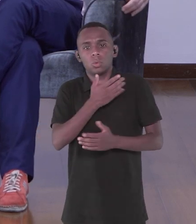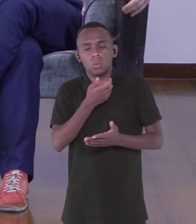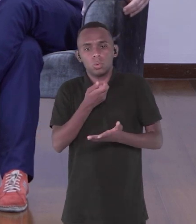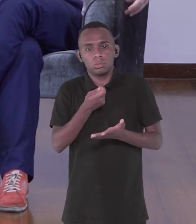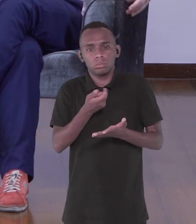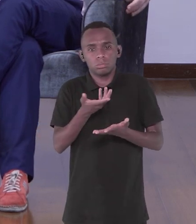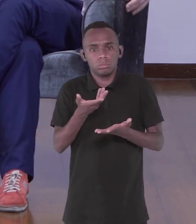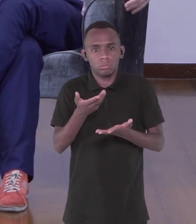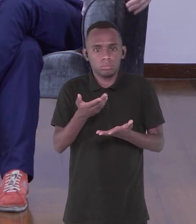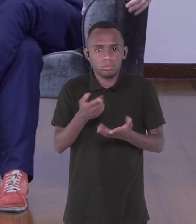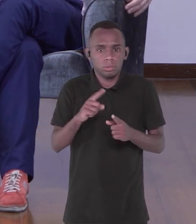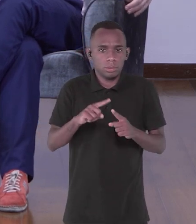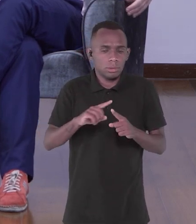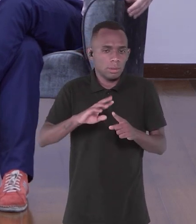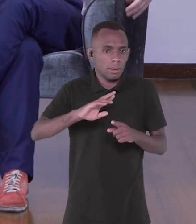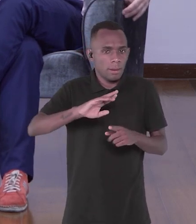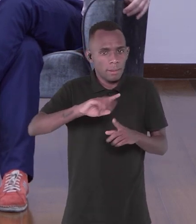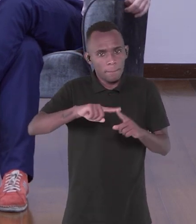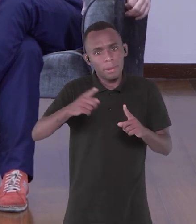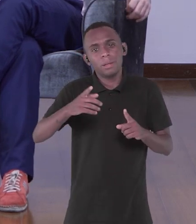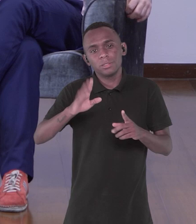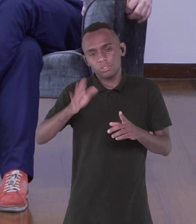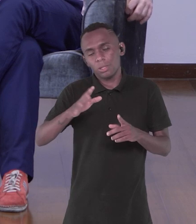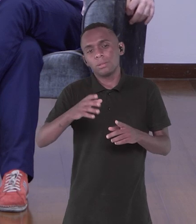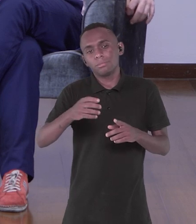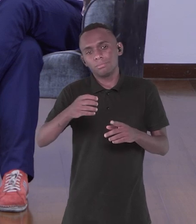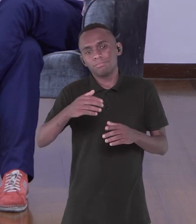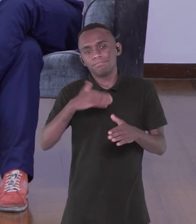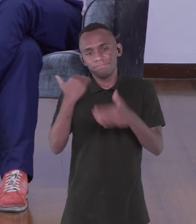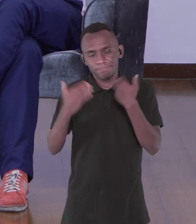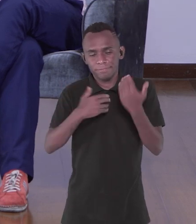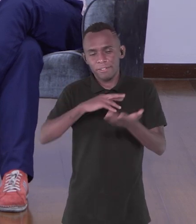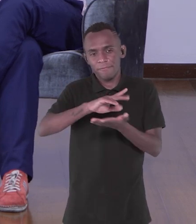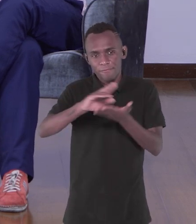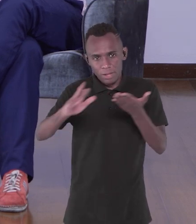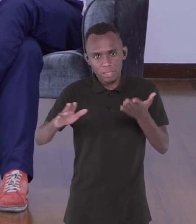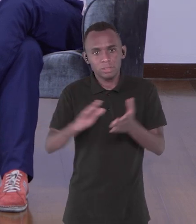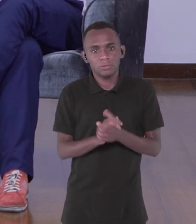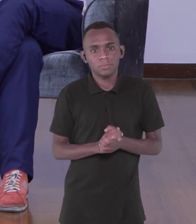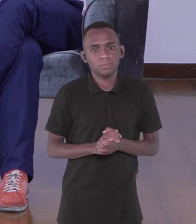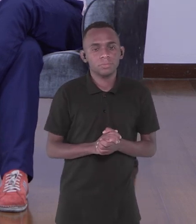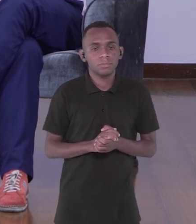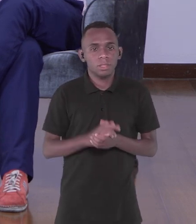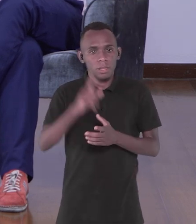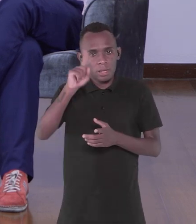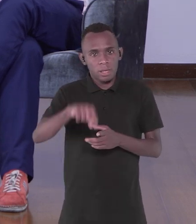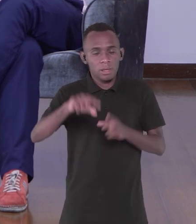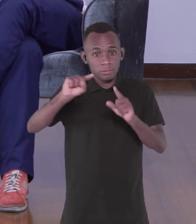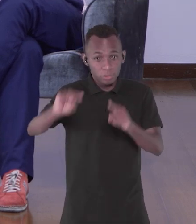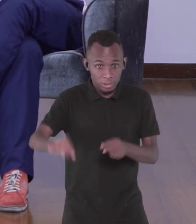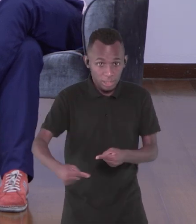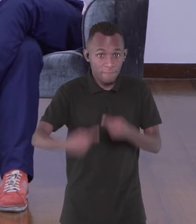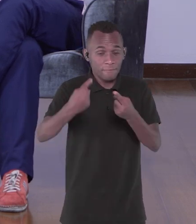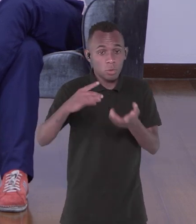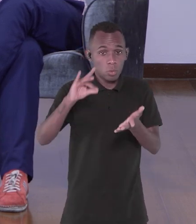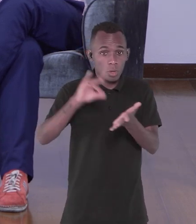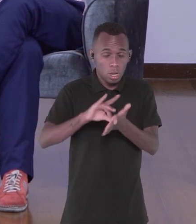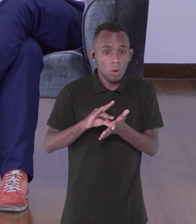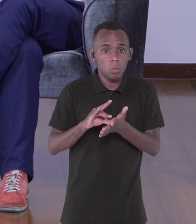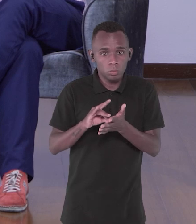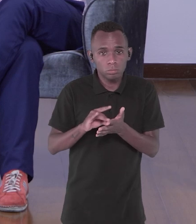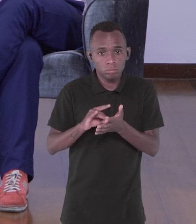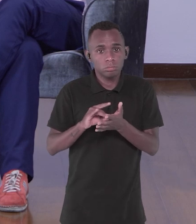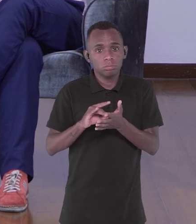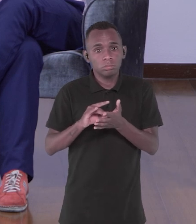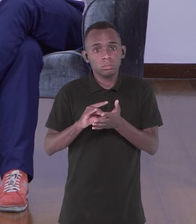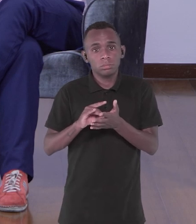Tarde demais, né? Muita gente já morreu. Então, é real o desafio, ele vai desde Mianmar até